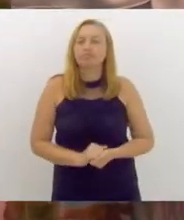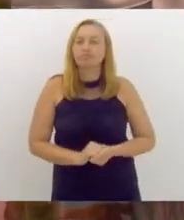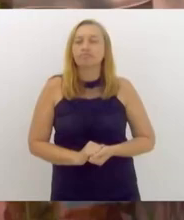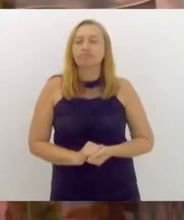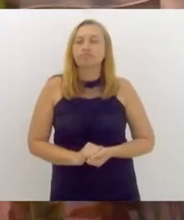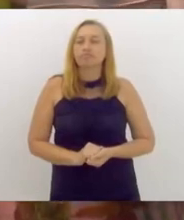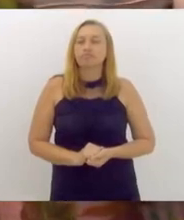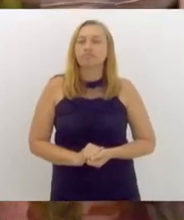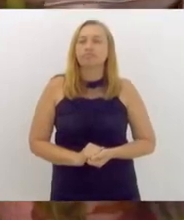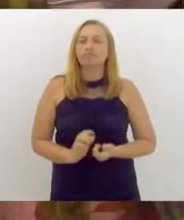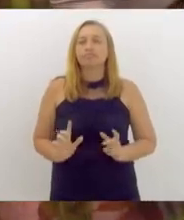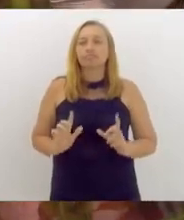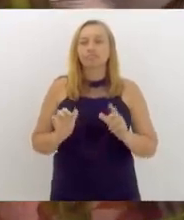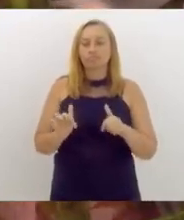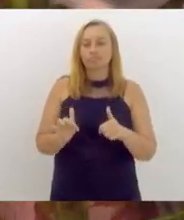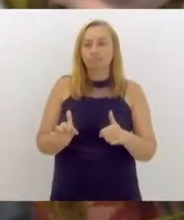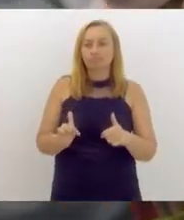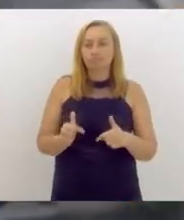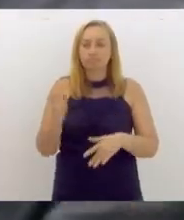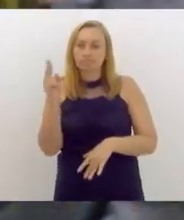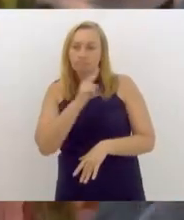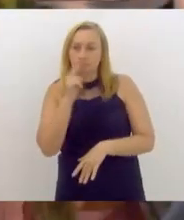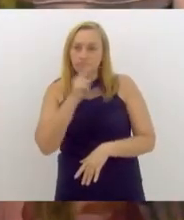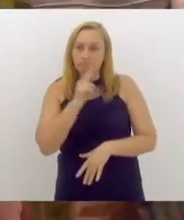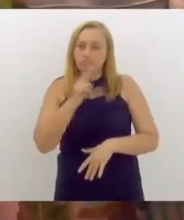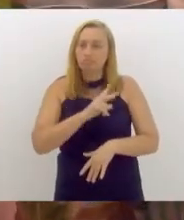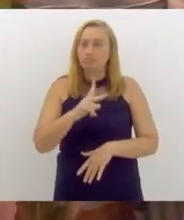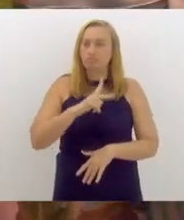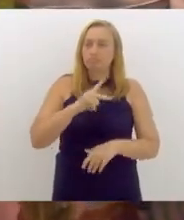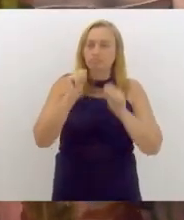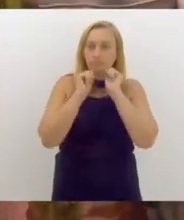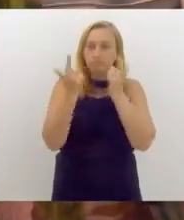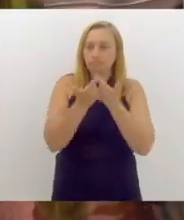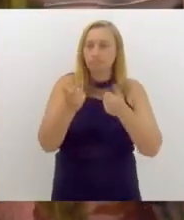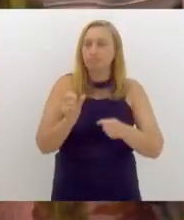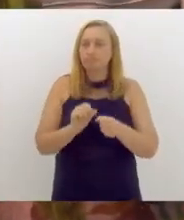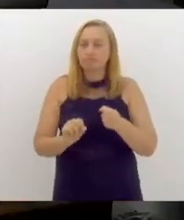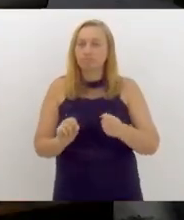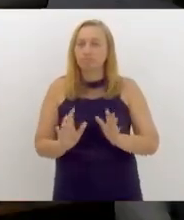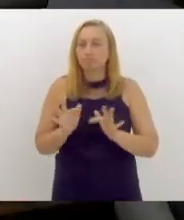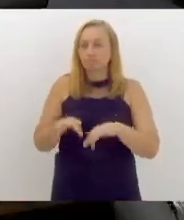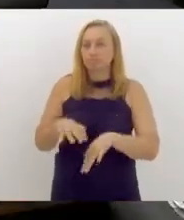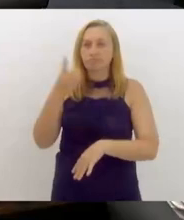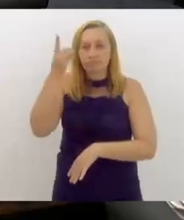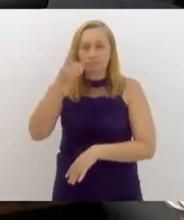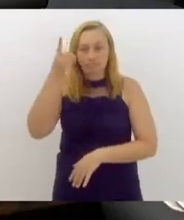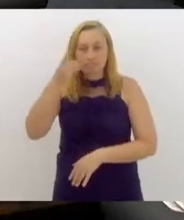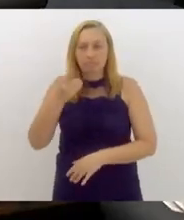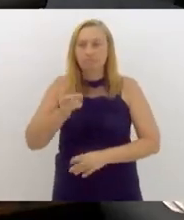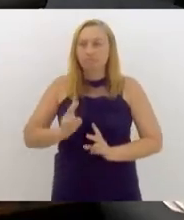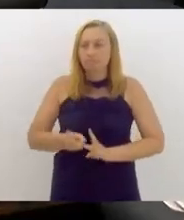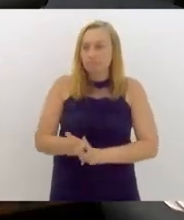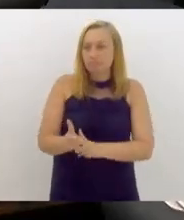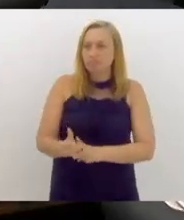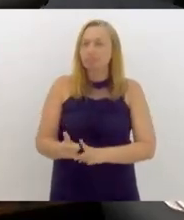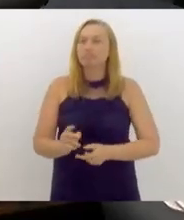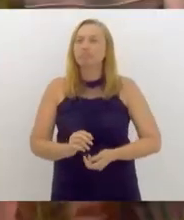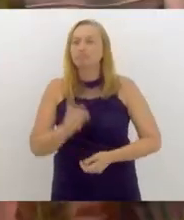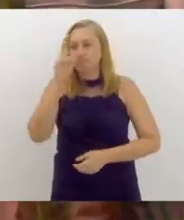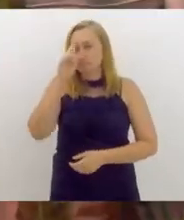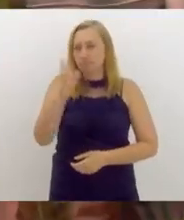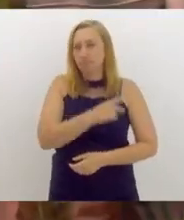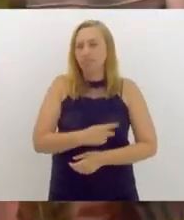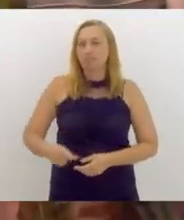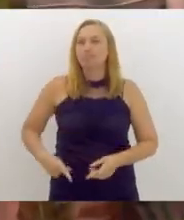enfim, ações emergenciais que a própria Alerj fez, que a gente possa... Para encerrar, deputado, por favor. se manter nessa toada, senhor